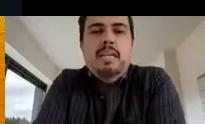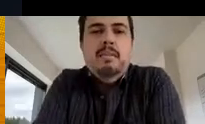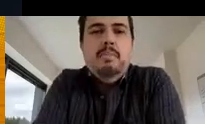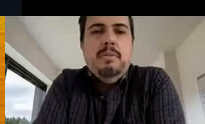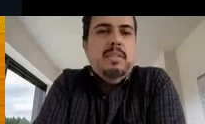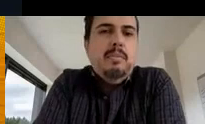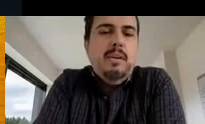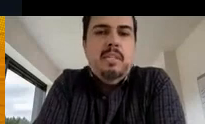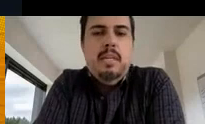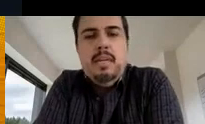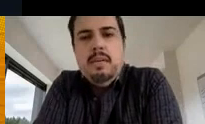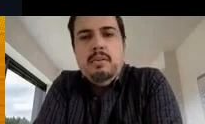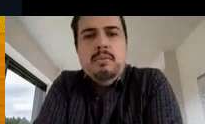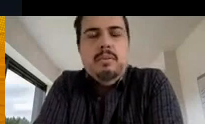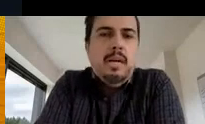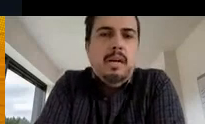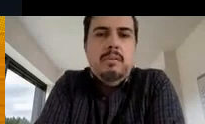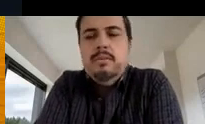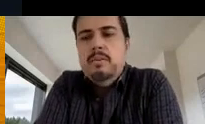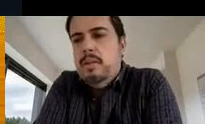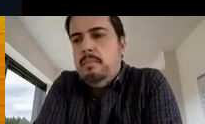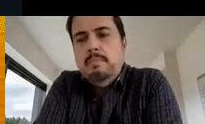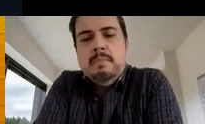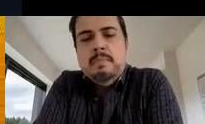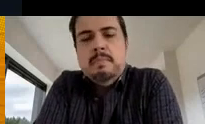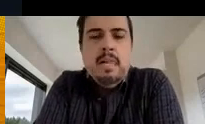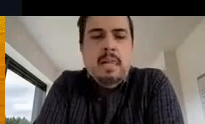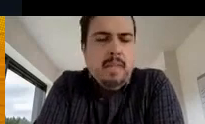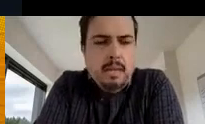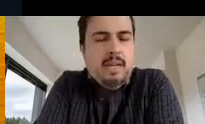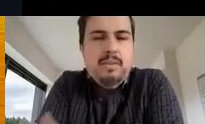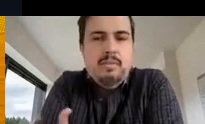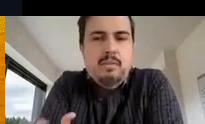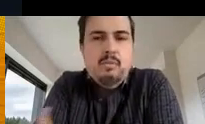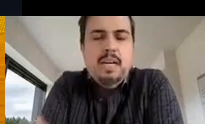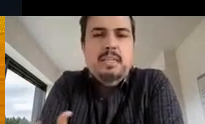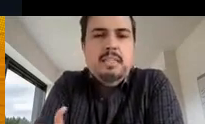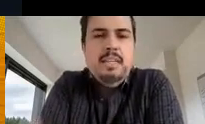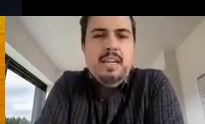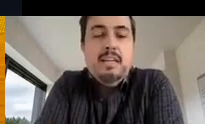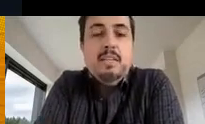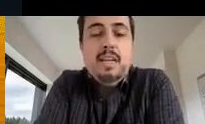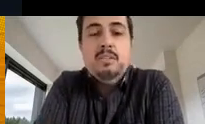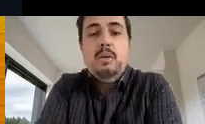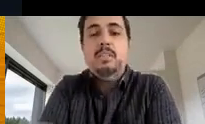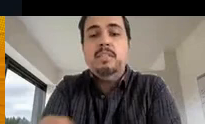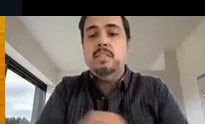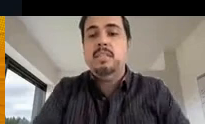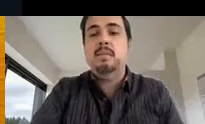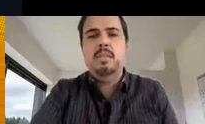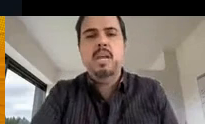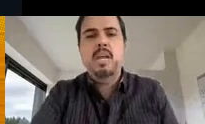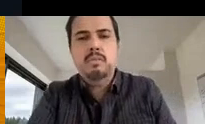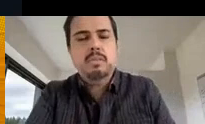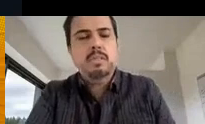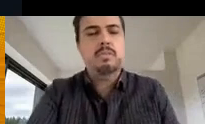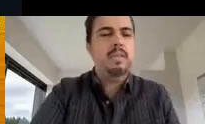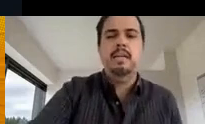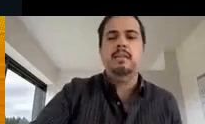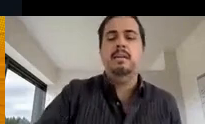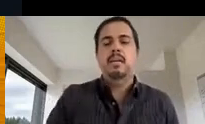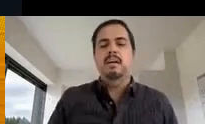Porque depois você vai trabalhar, né? Depois você vai trabalhar o dia inteiro e tal, não sei o quê. Ela falava com uma gana, assim, aquelas histórias assim